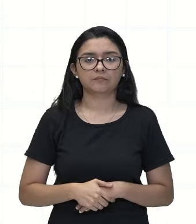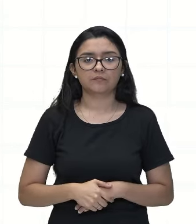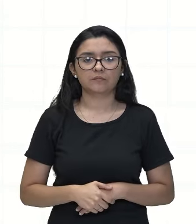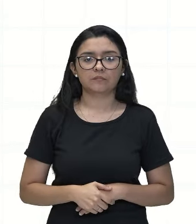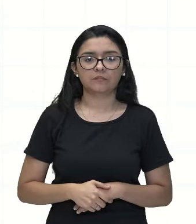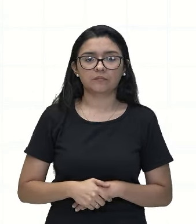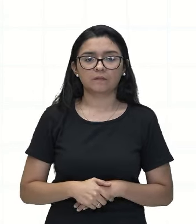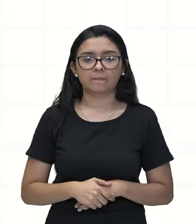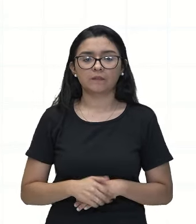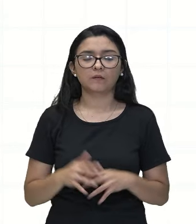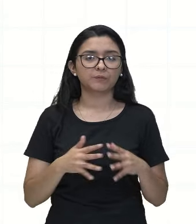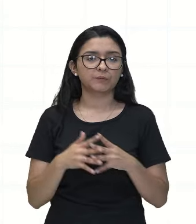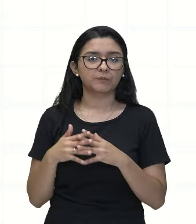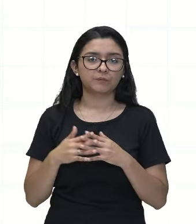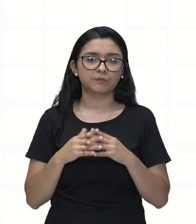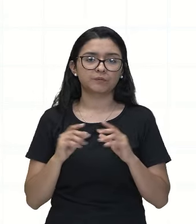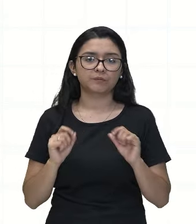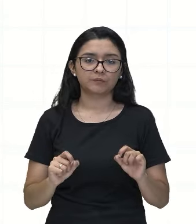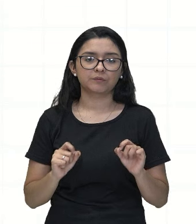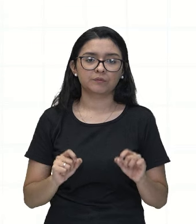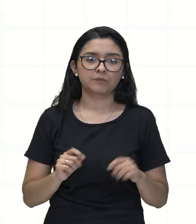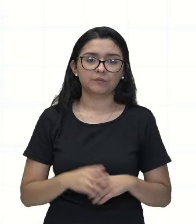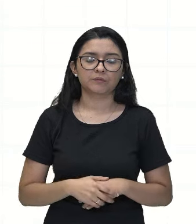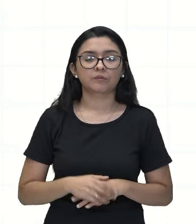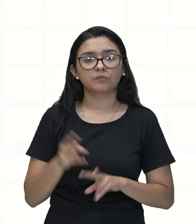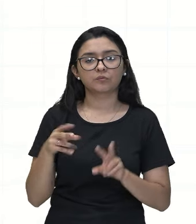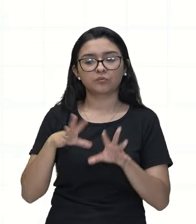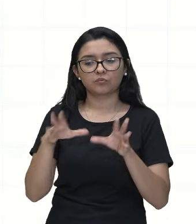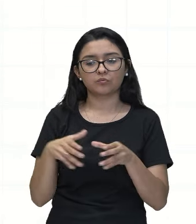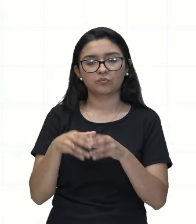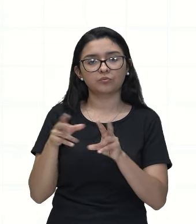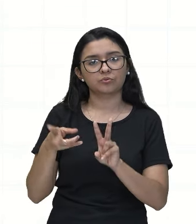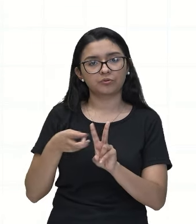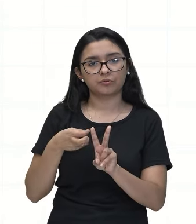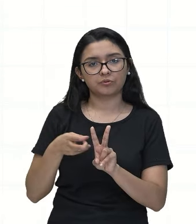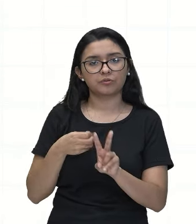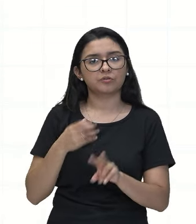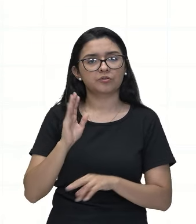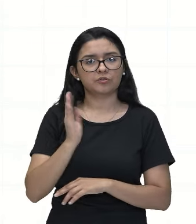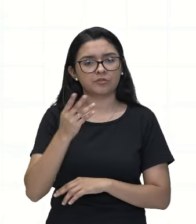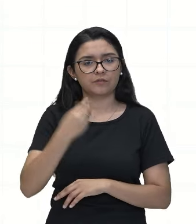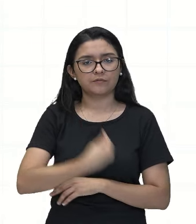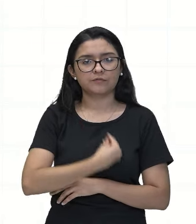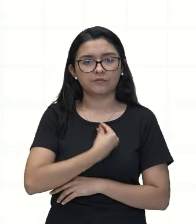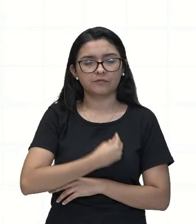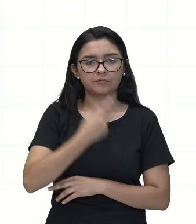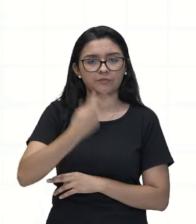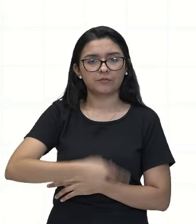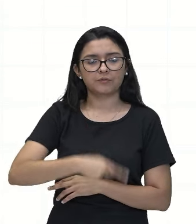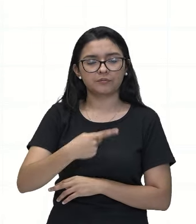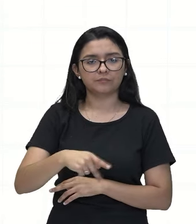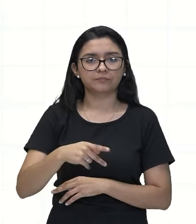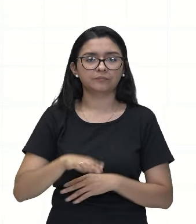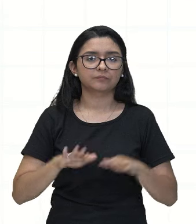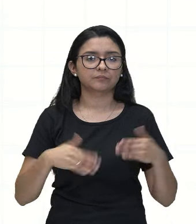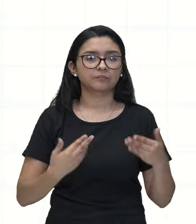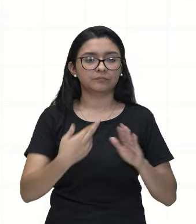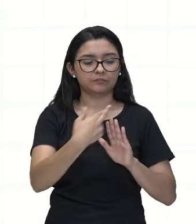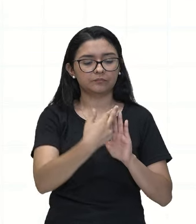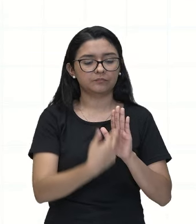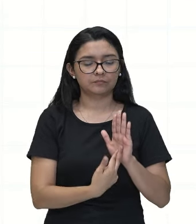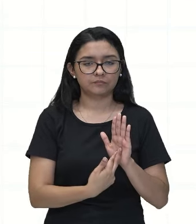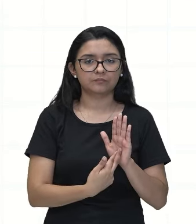confundiram com com na verdade com os indígenas né que já estavam aqui então essa é a regra